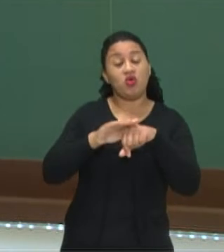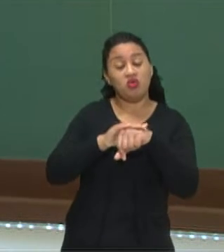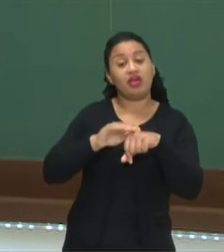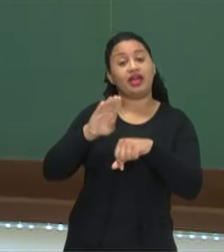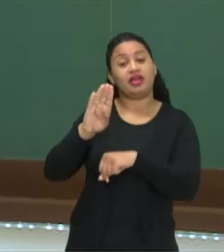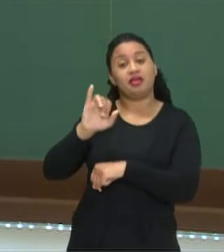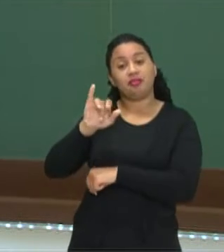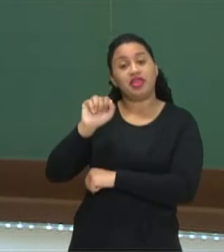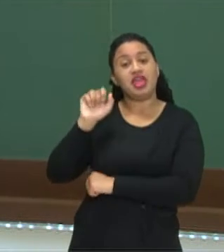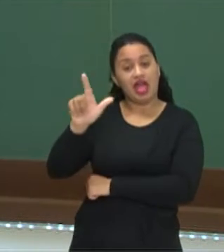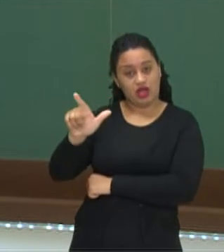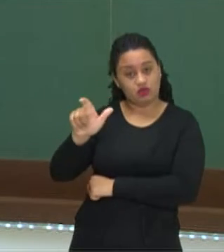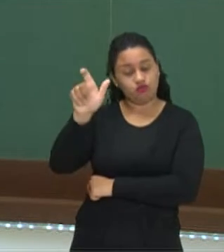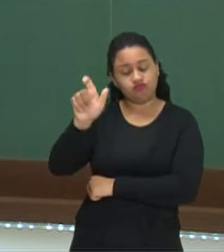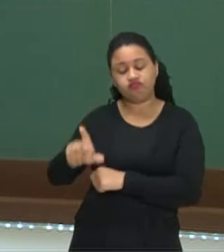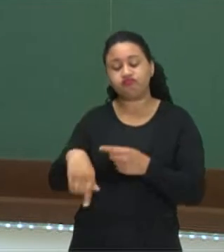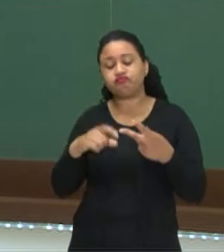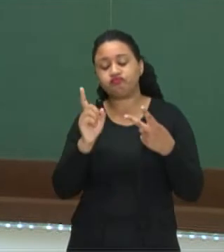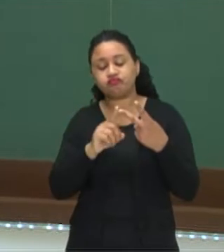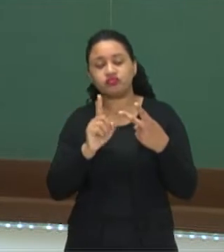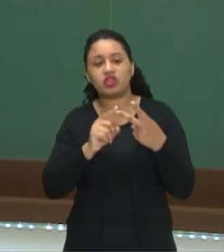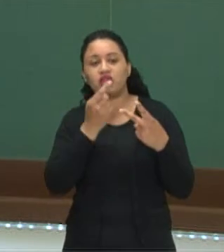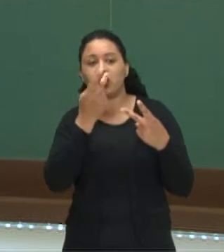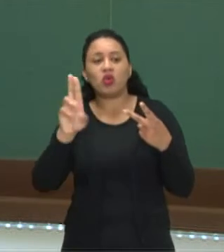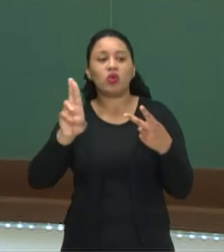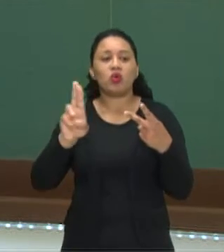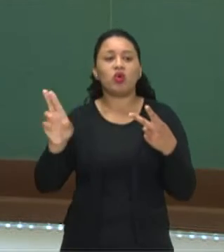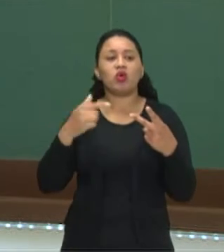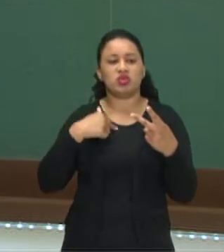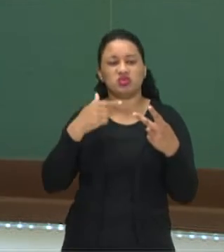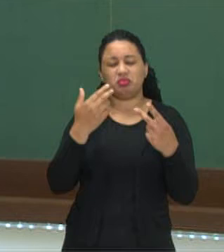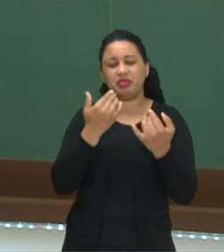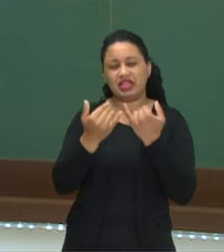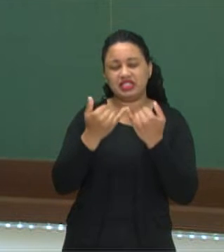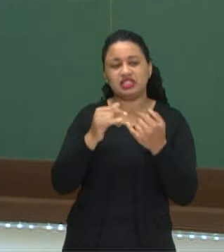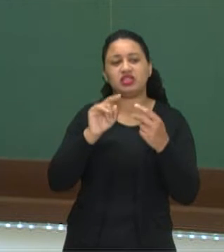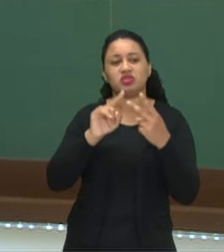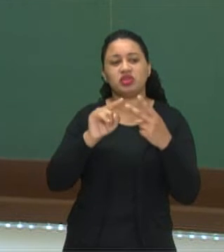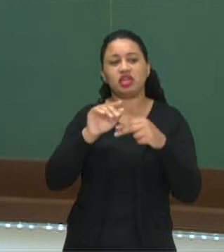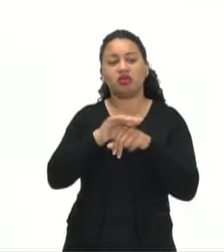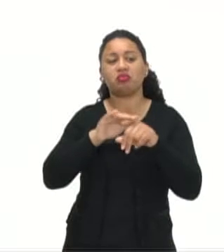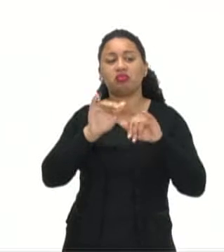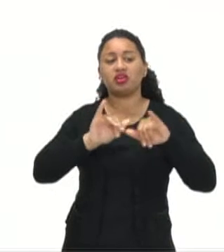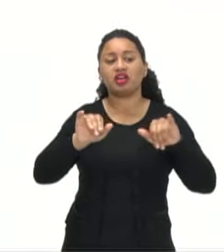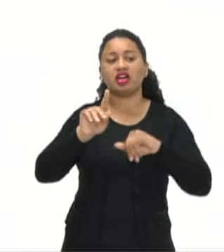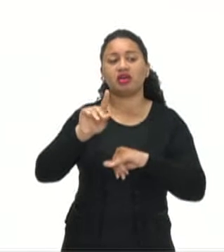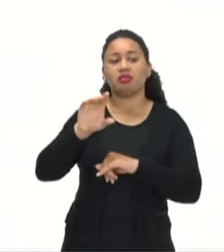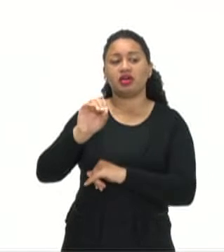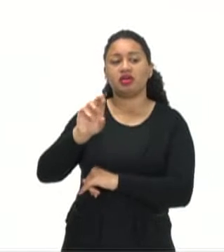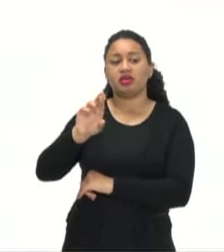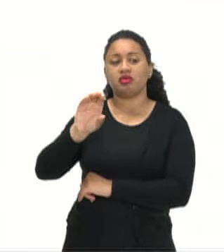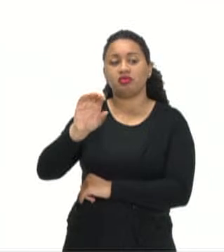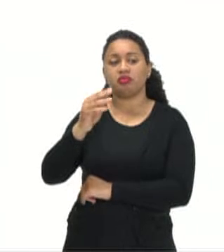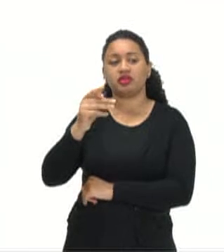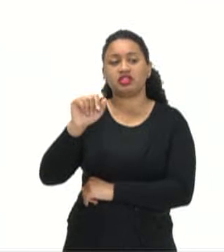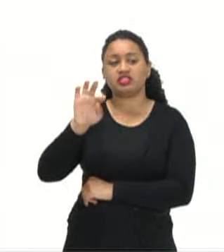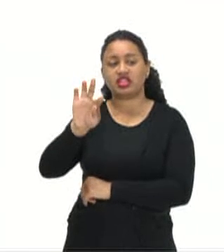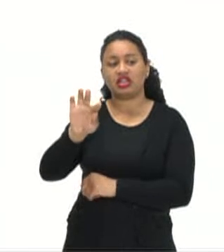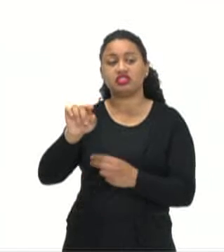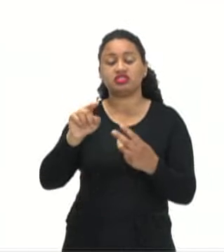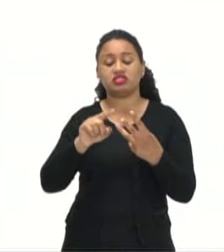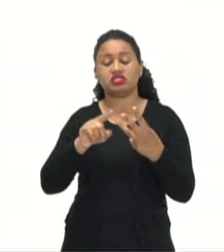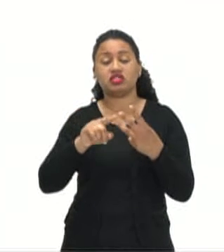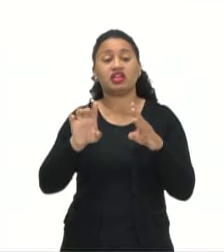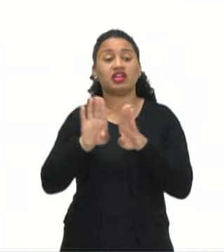com Bial. Nós temos um outro programa do mesmo estilo, que é o programa do Porchat. E nós temos também